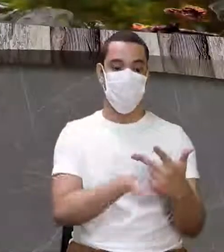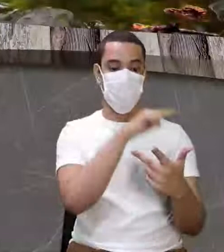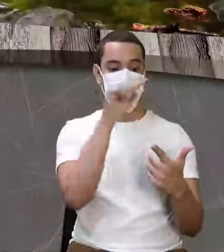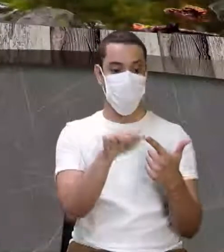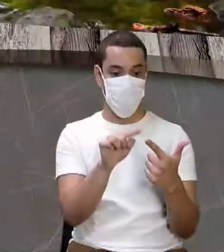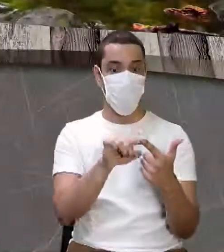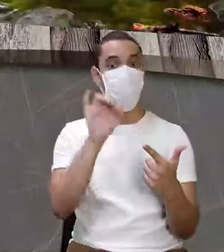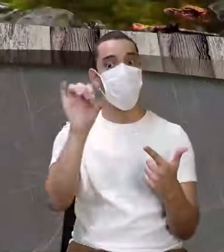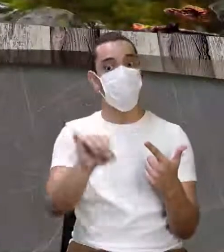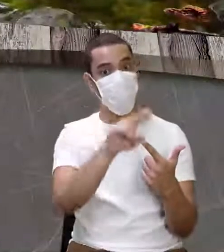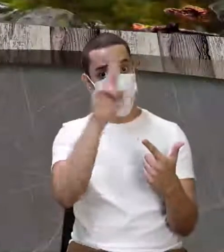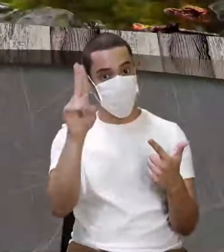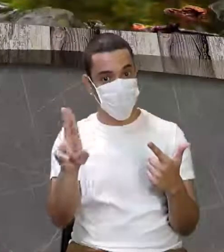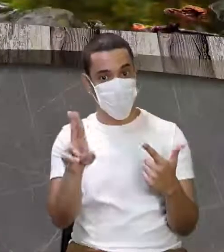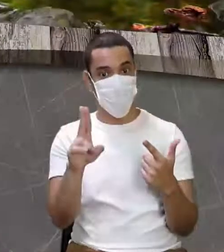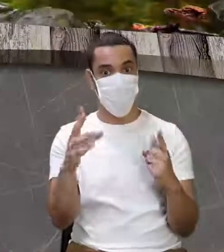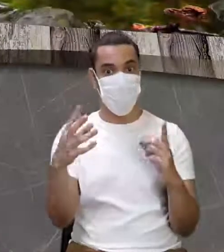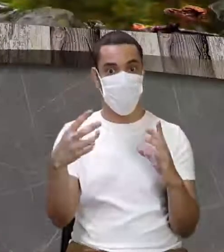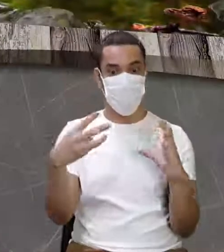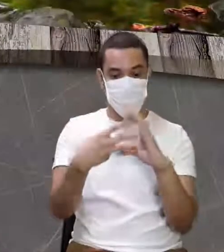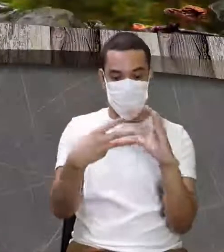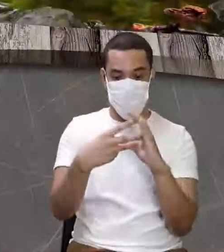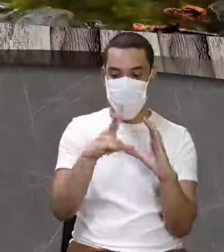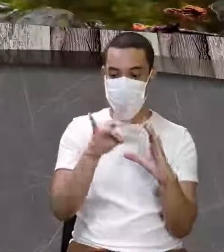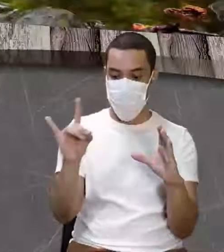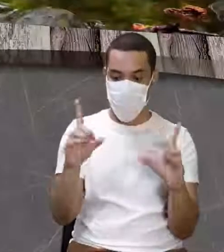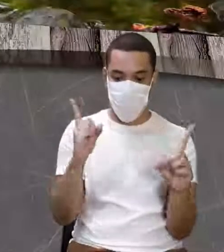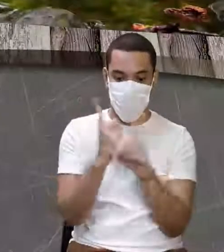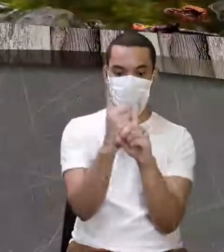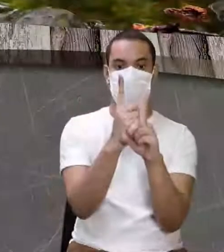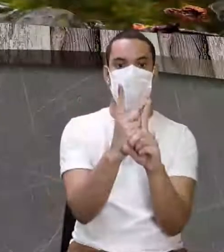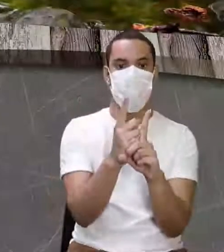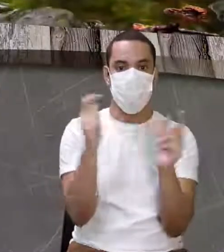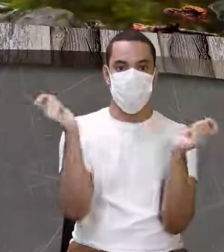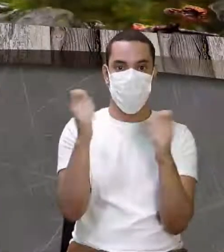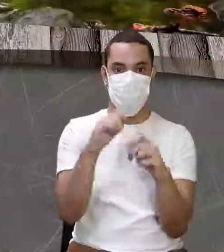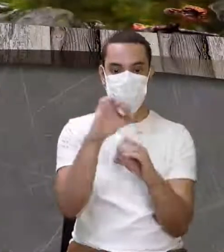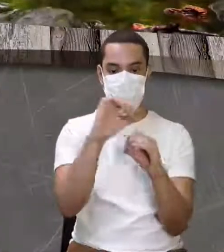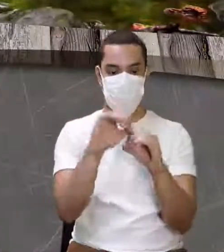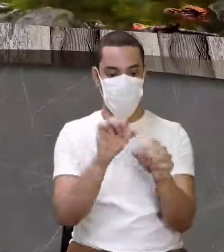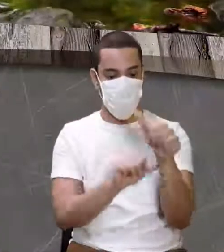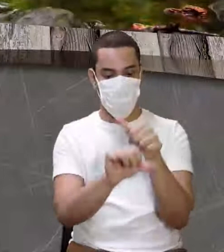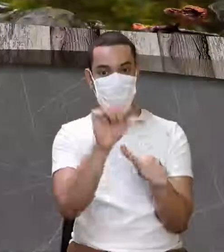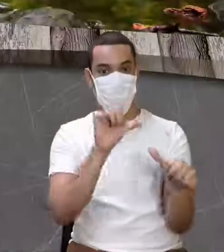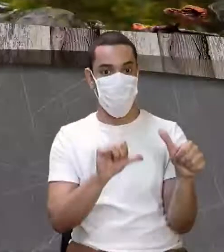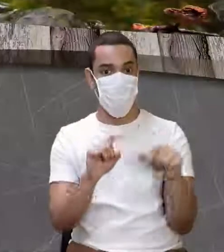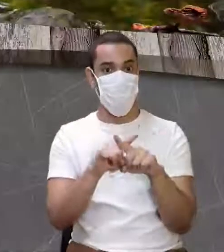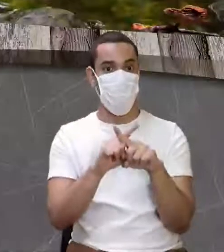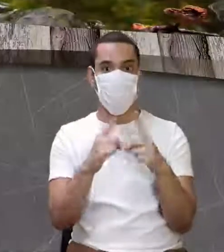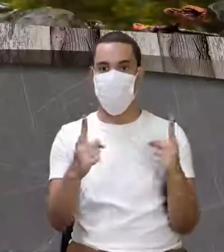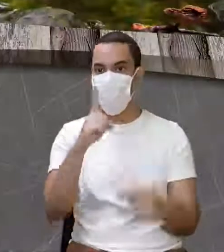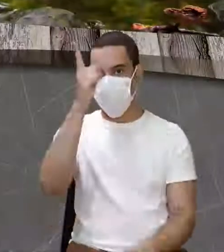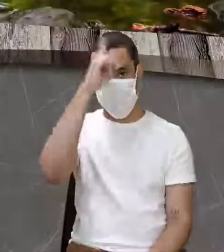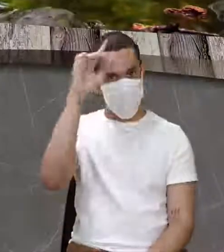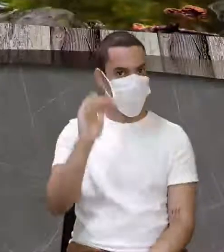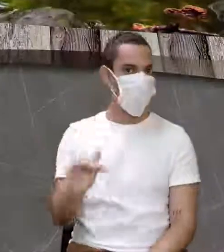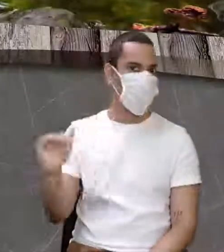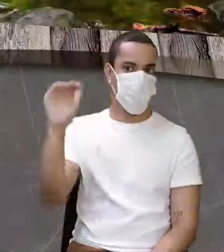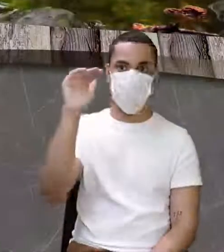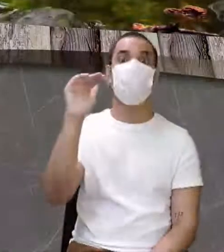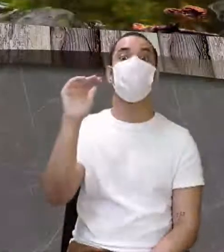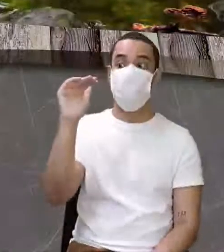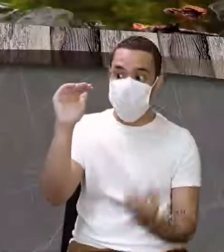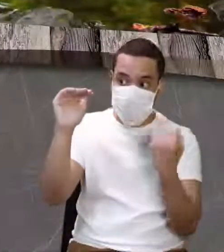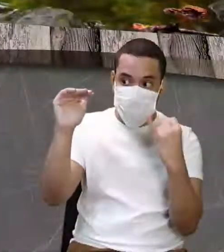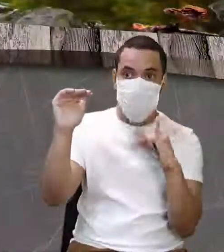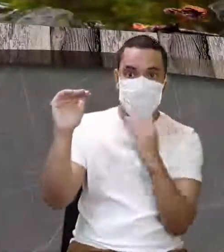esses organismos, essas células reprodutivas vão se encontrar, ocorreu a fecundação, formou o zigoto, o indivíduo não chega na fase adulta, ou chega na fase